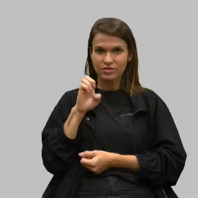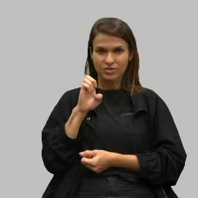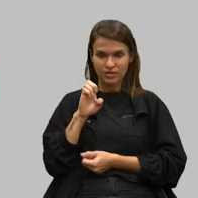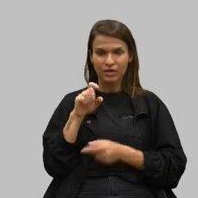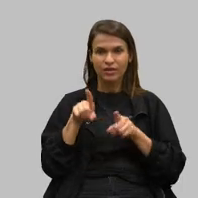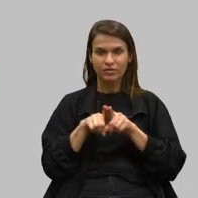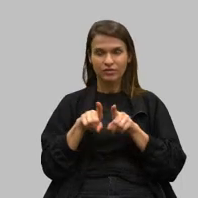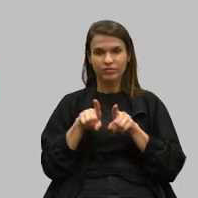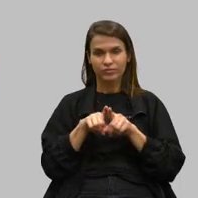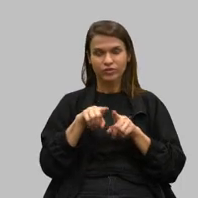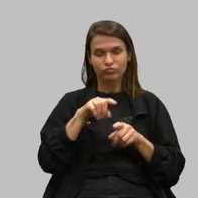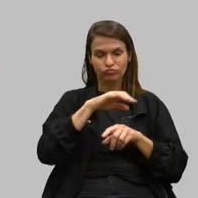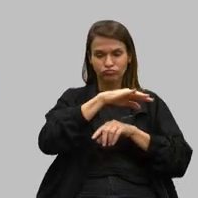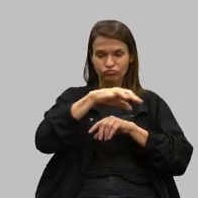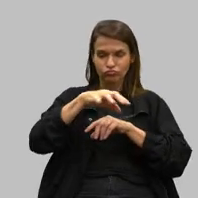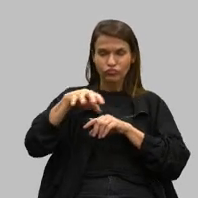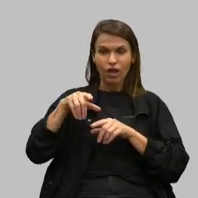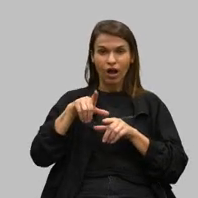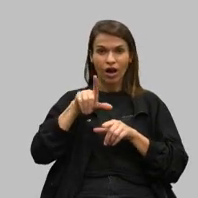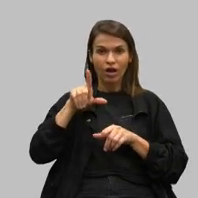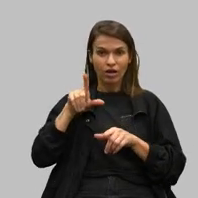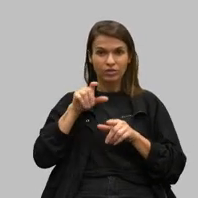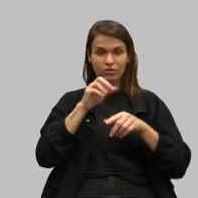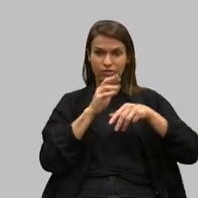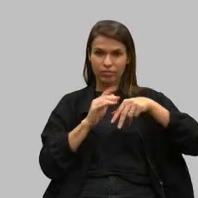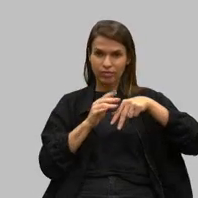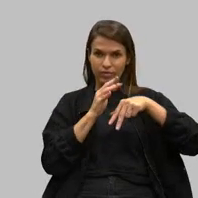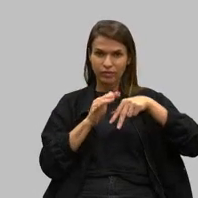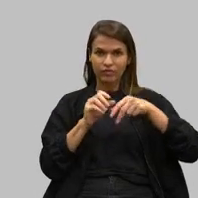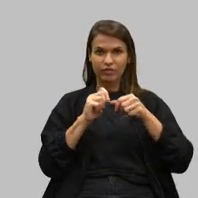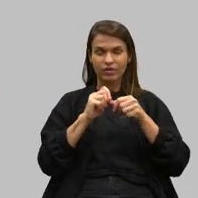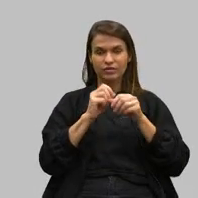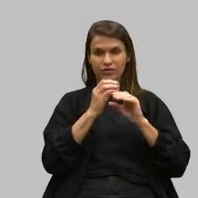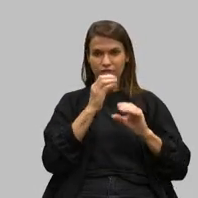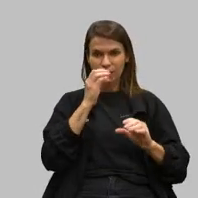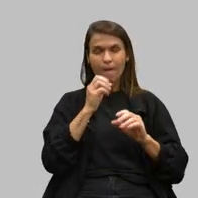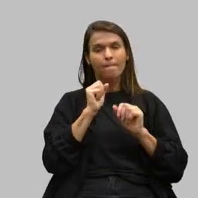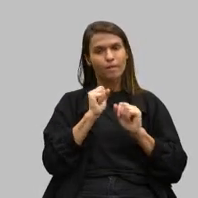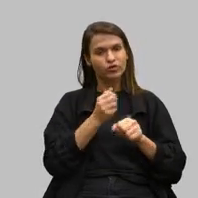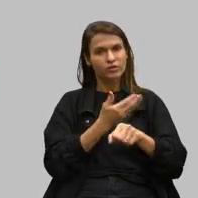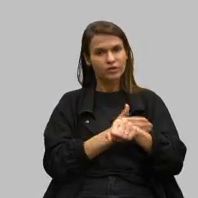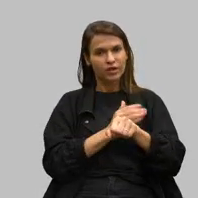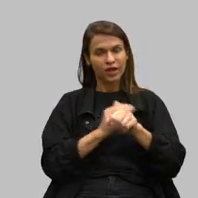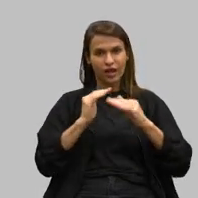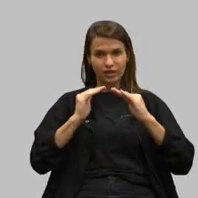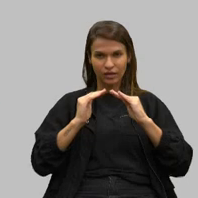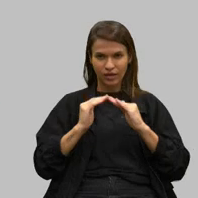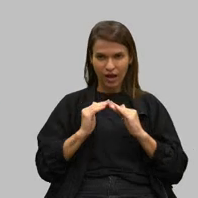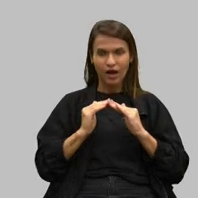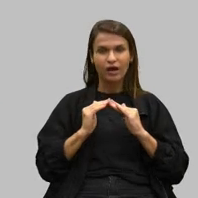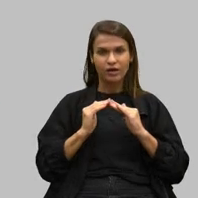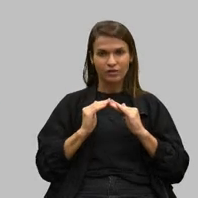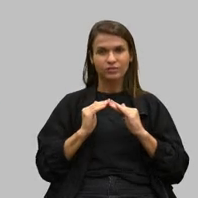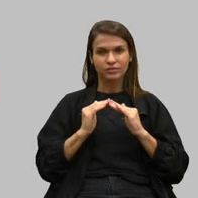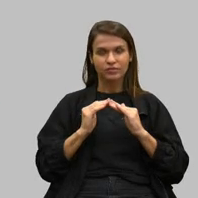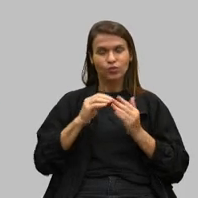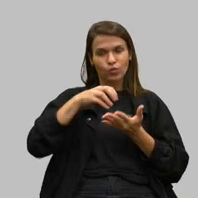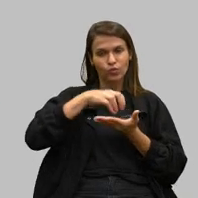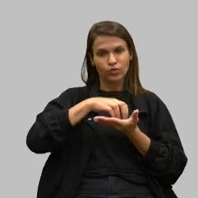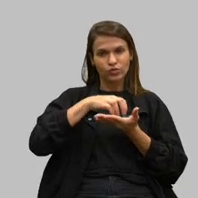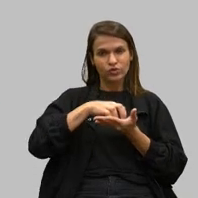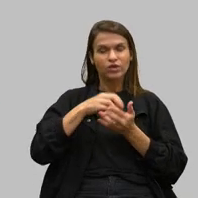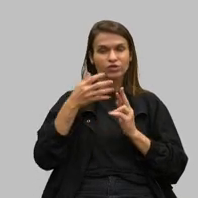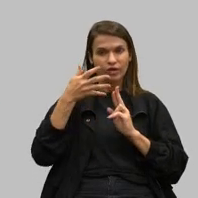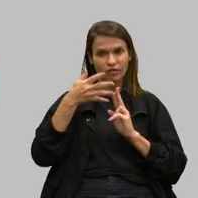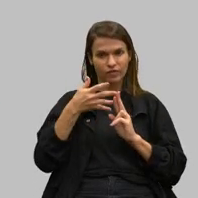peritonial, para antes do paciente ir para a hemodiálise, poder fazer em casa, treinado a diálise peritonial no centro de referência, o investimento